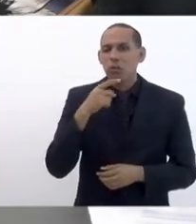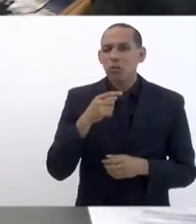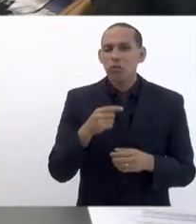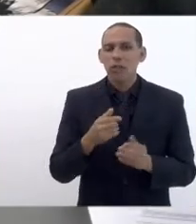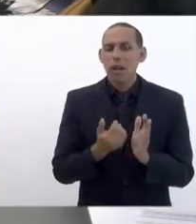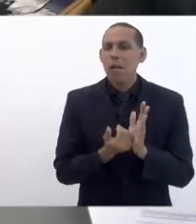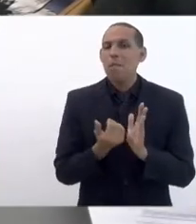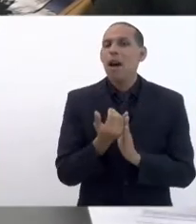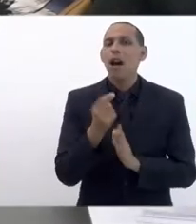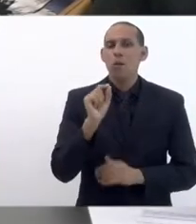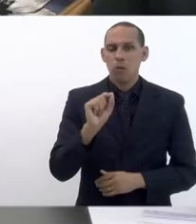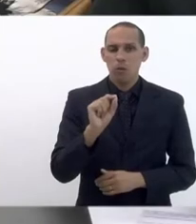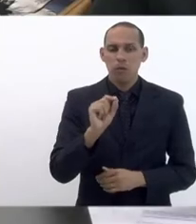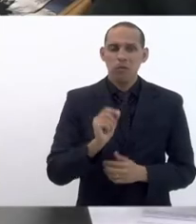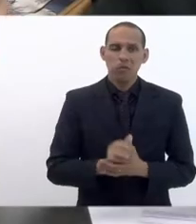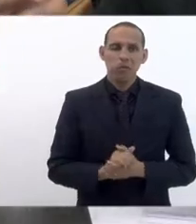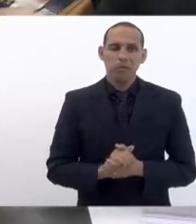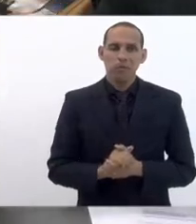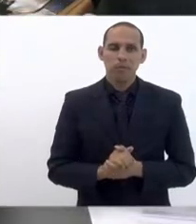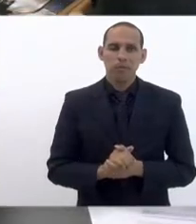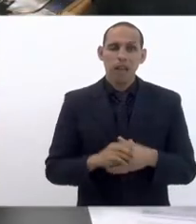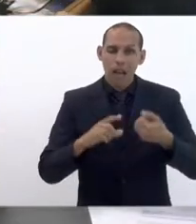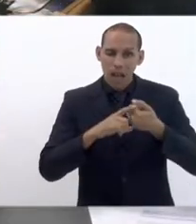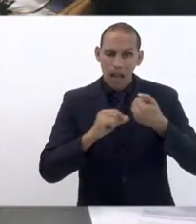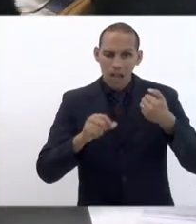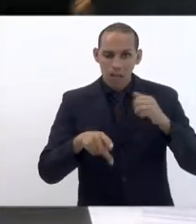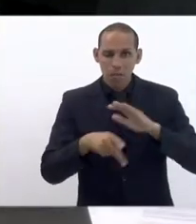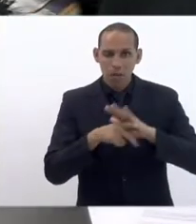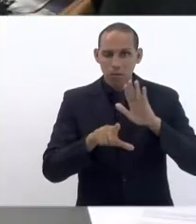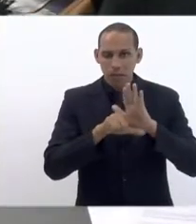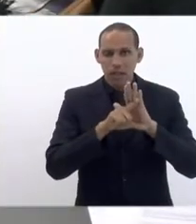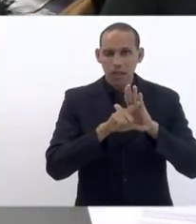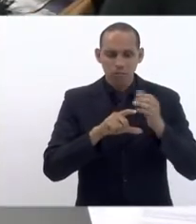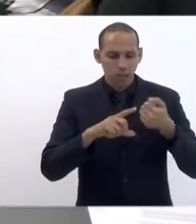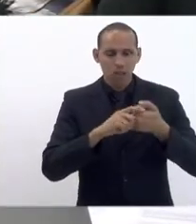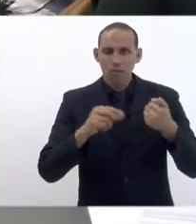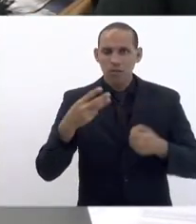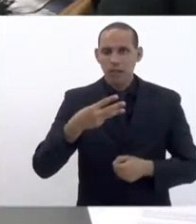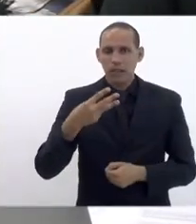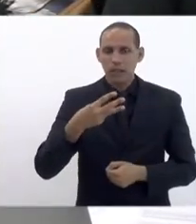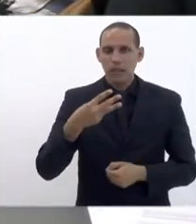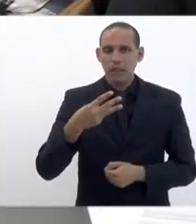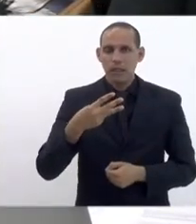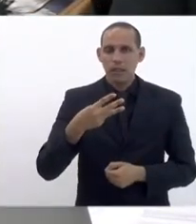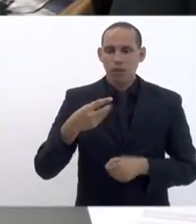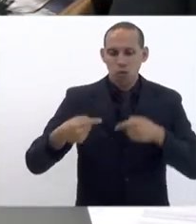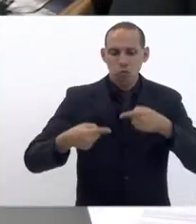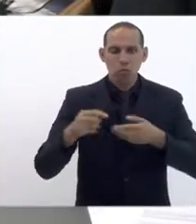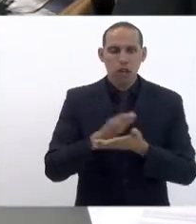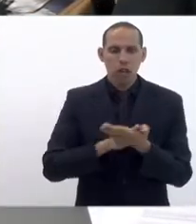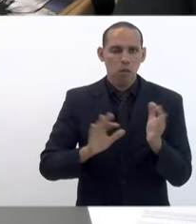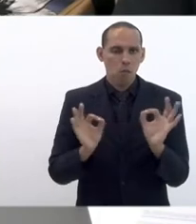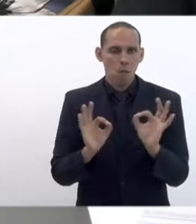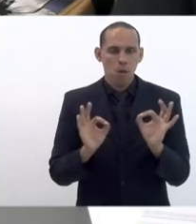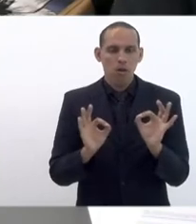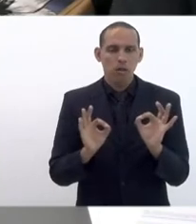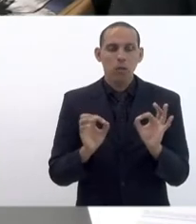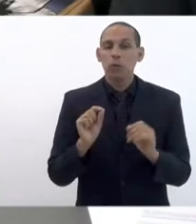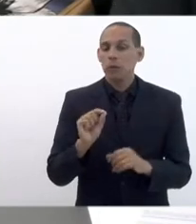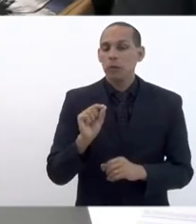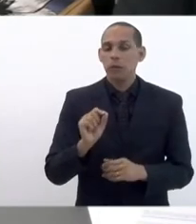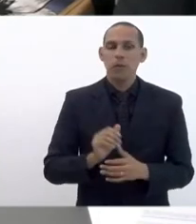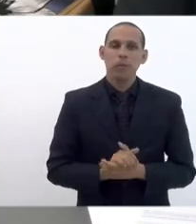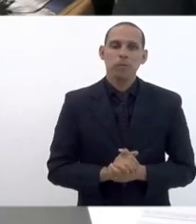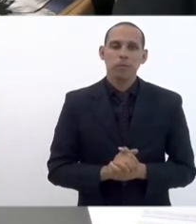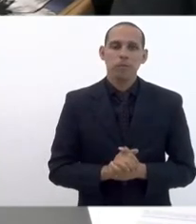aqui, seja o último artigo da lei, o artigo 3º, que não foi objeto de discussão aqui ainda, que é o seguinte, deputado